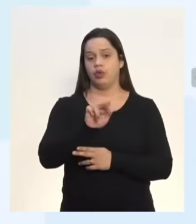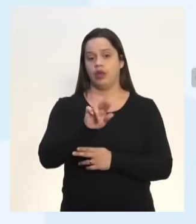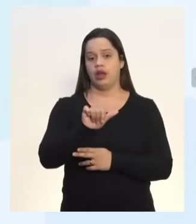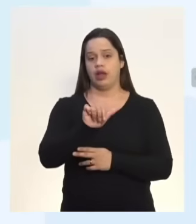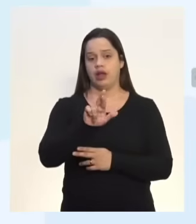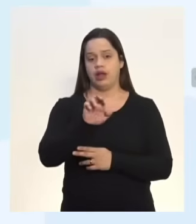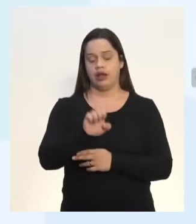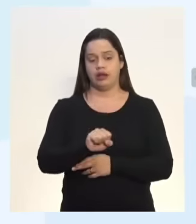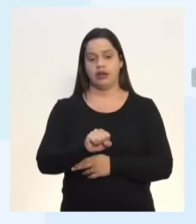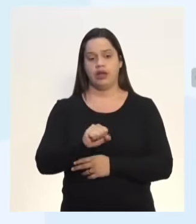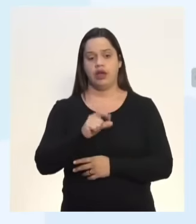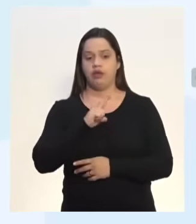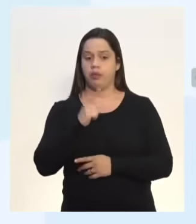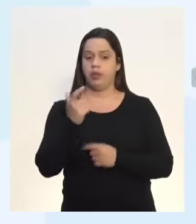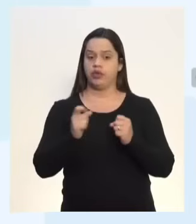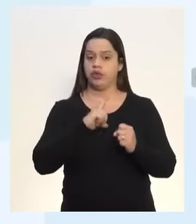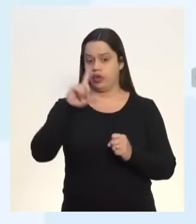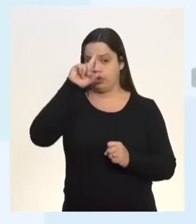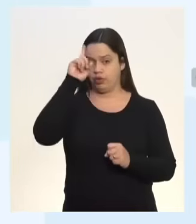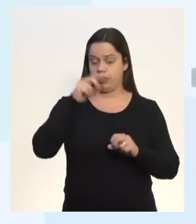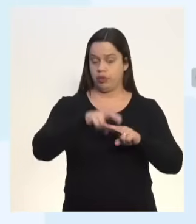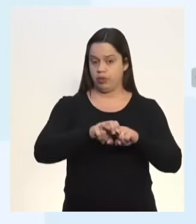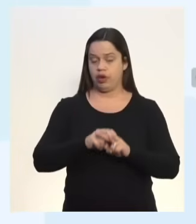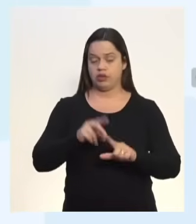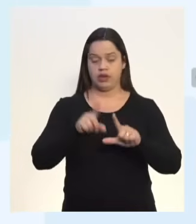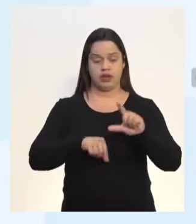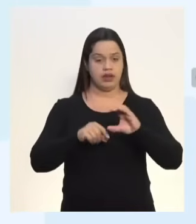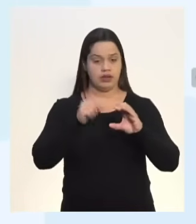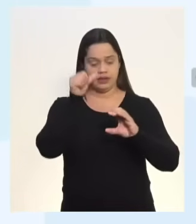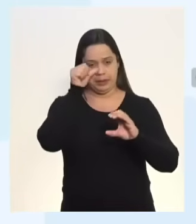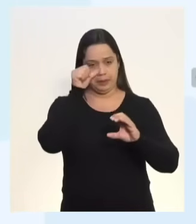por causa da alternativa C. O primeiro, sim,